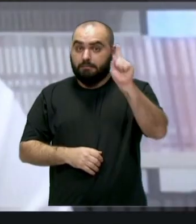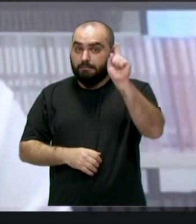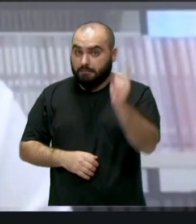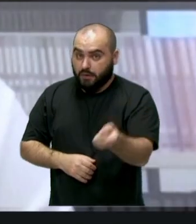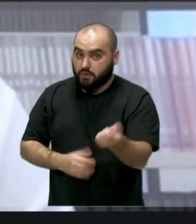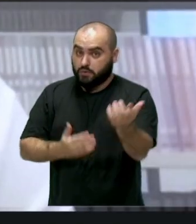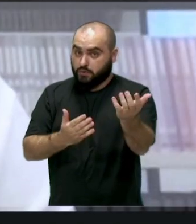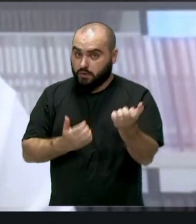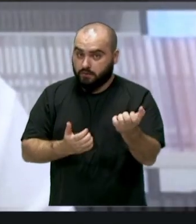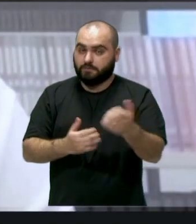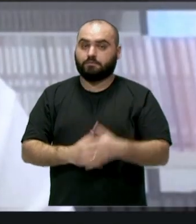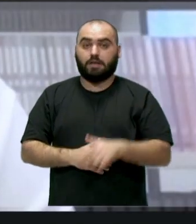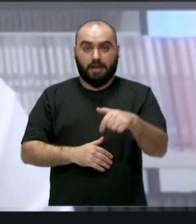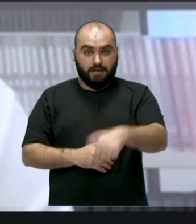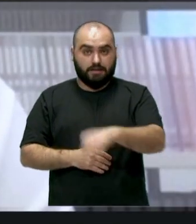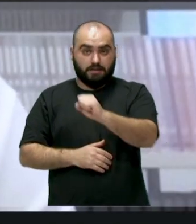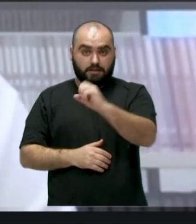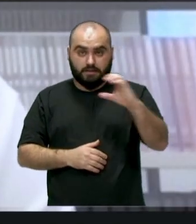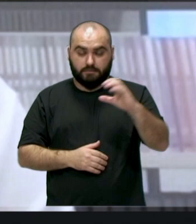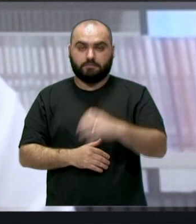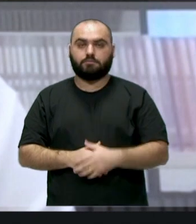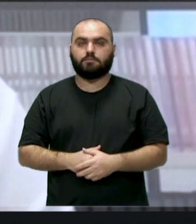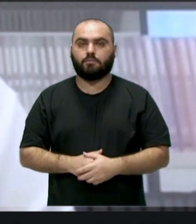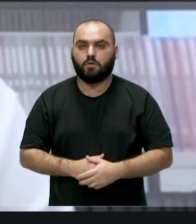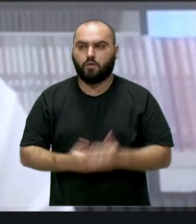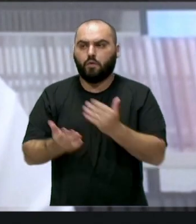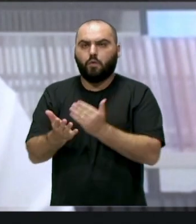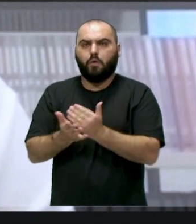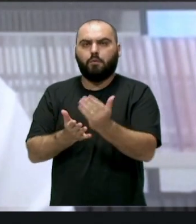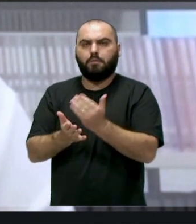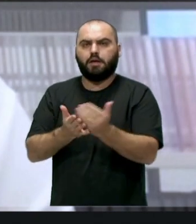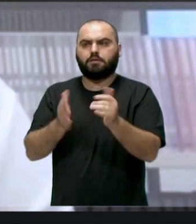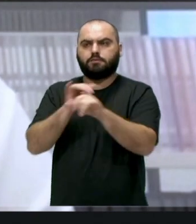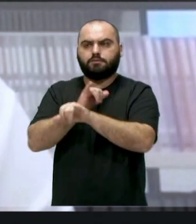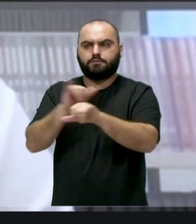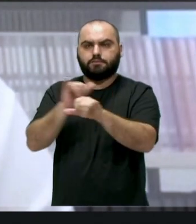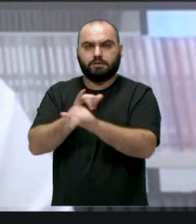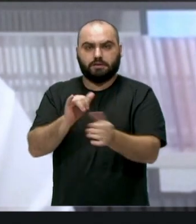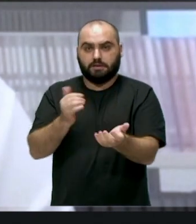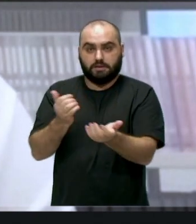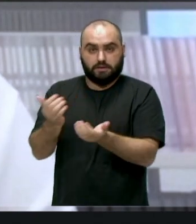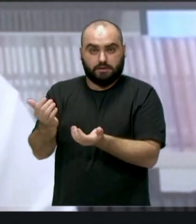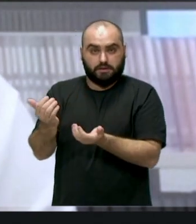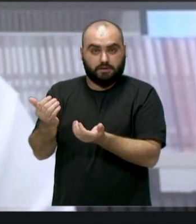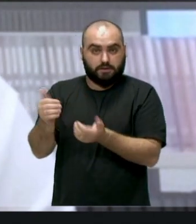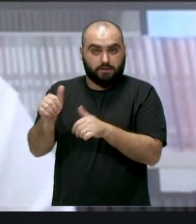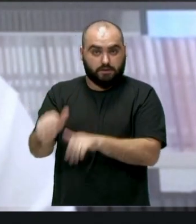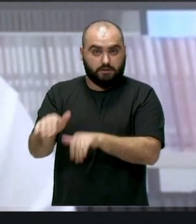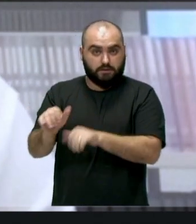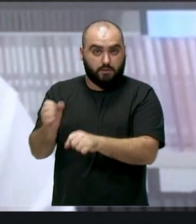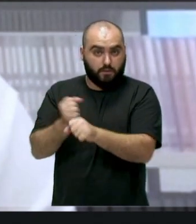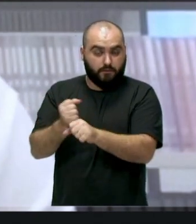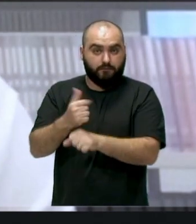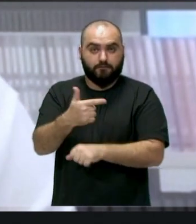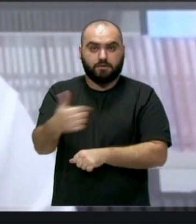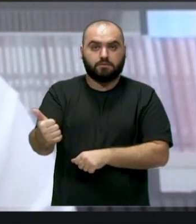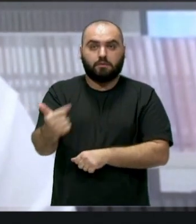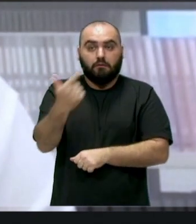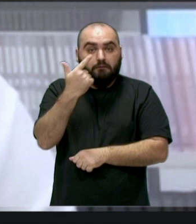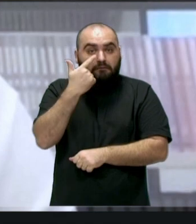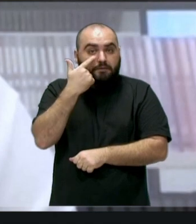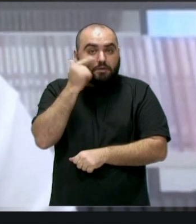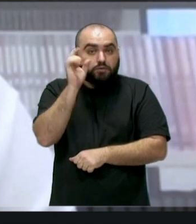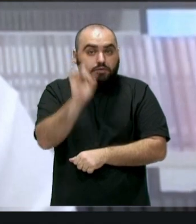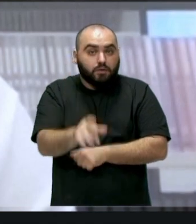em 2011 em Santa Catarina. No início da nossa campanha, em setembro de 2021, nós constatamos apenas